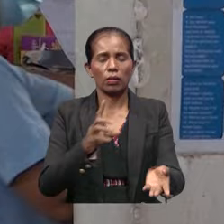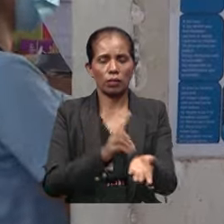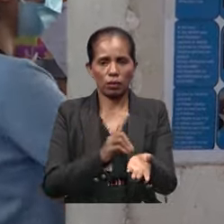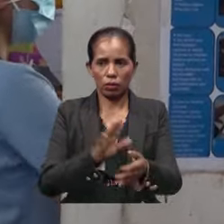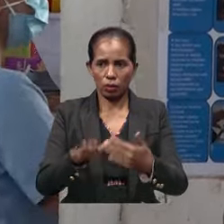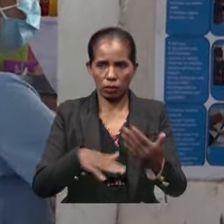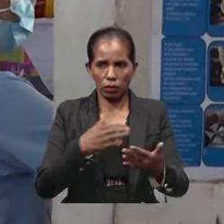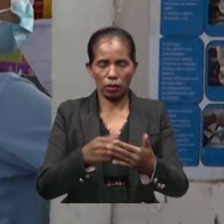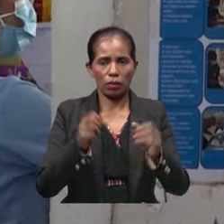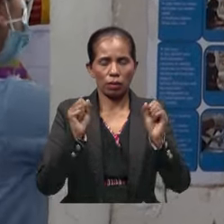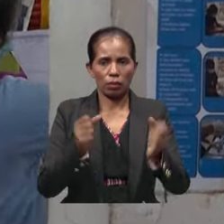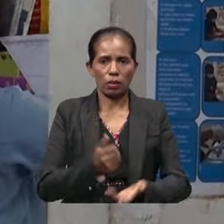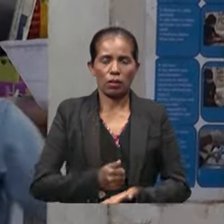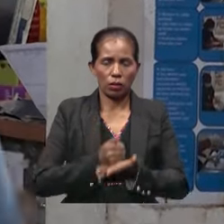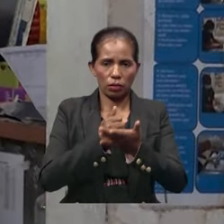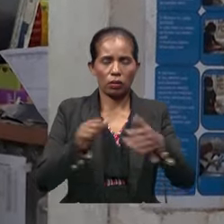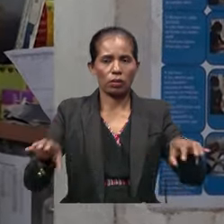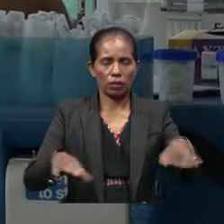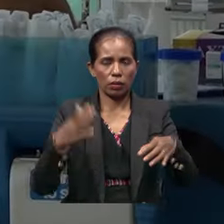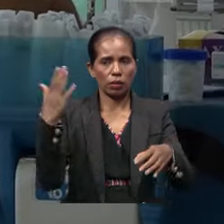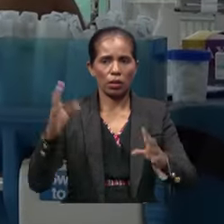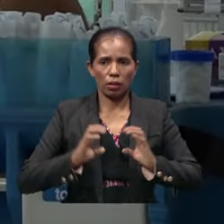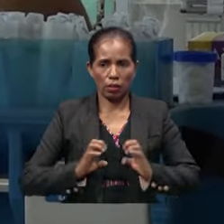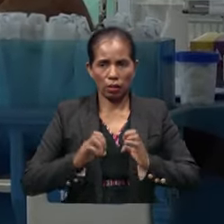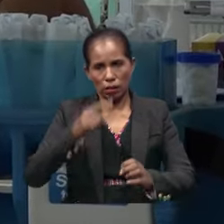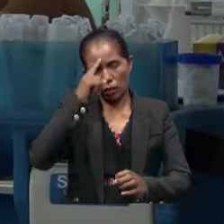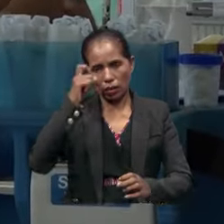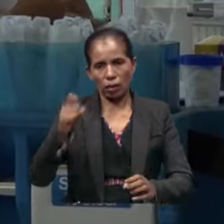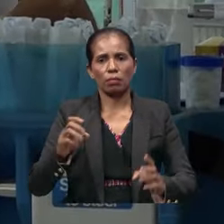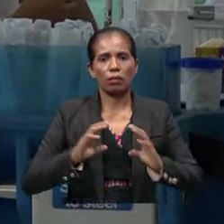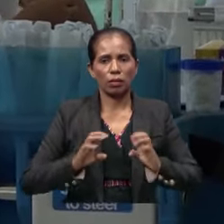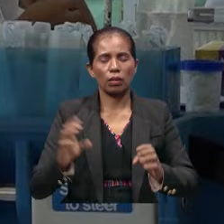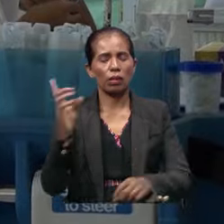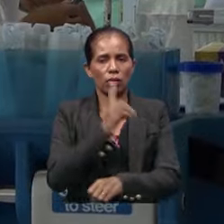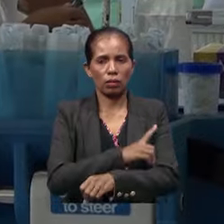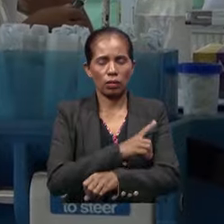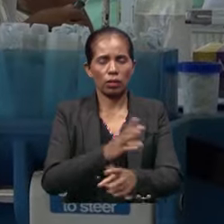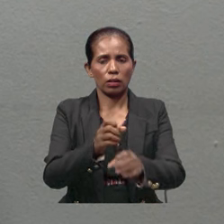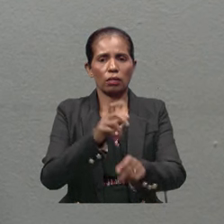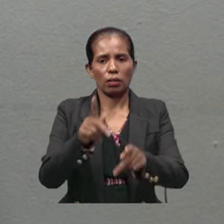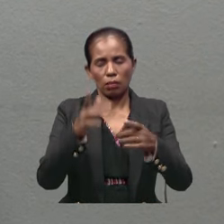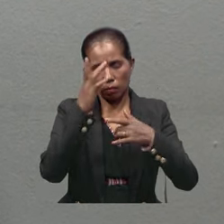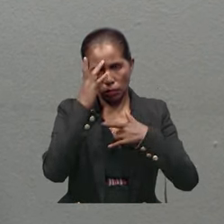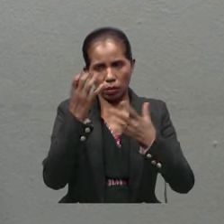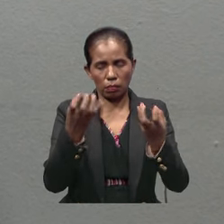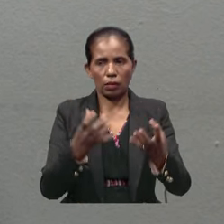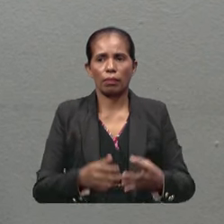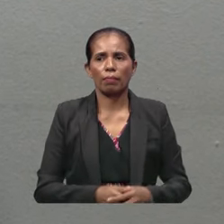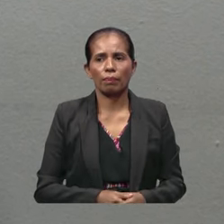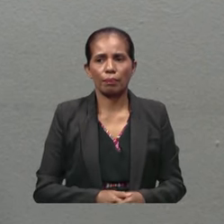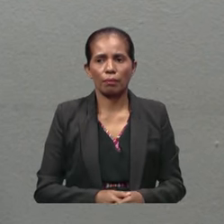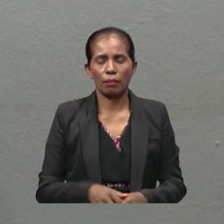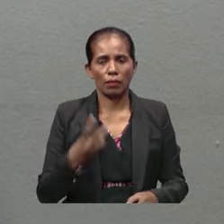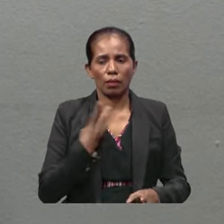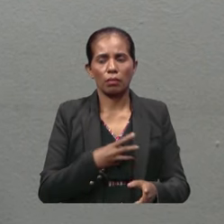Cira. No NEB ele facilita serviço e a sala emergência, também a sala emergência, cada lor, simo paciente barak. Cara, a possibilidade a